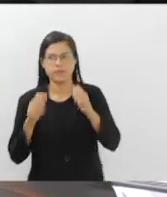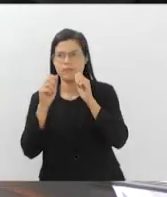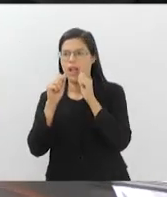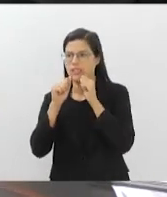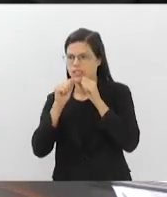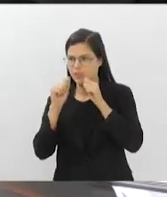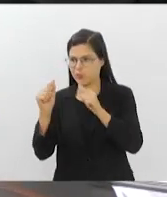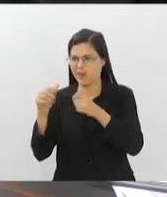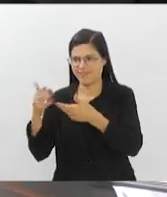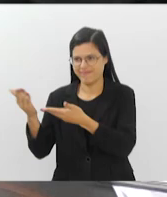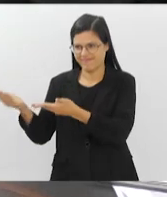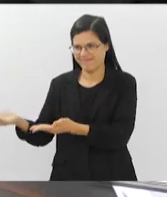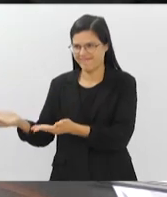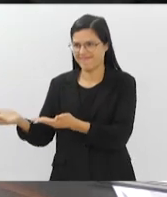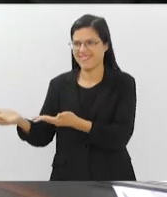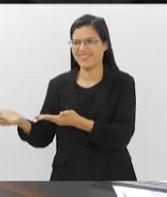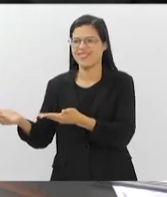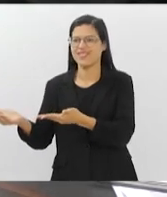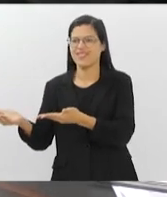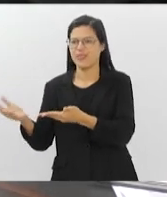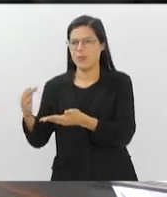não amadureceu, viu, meu?